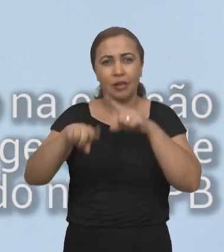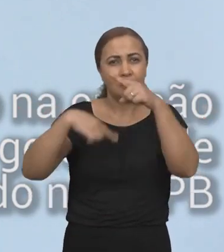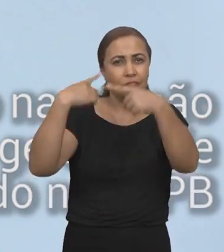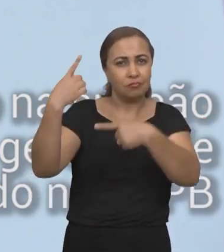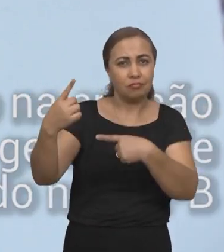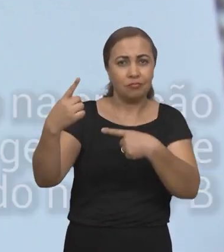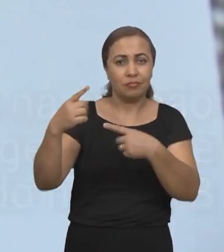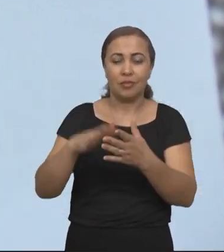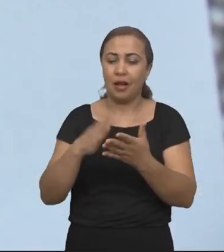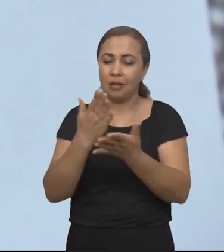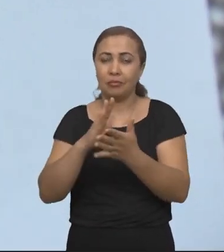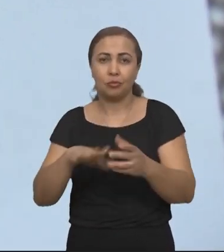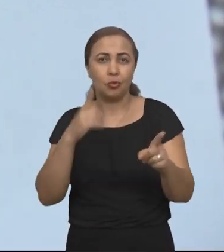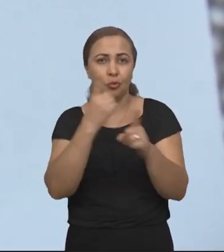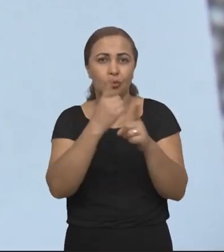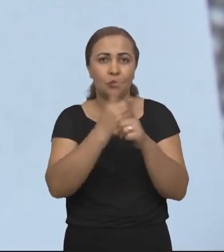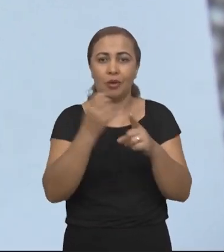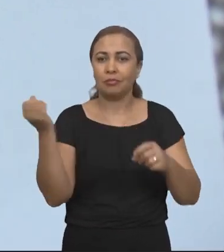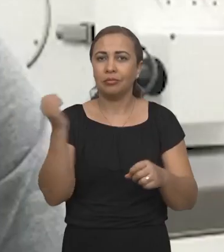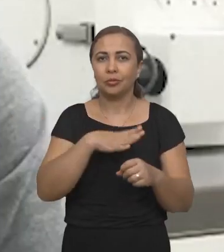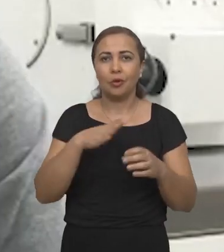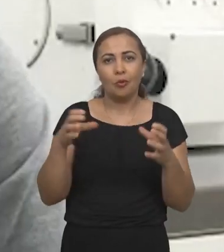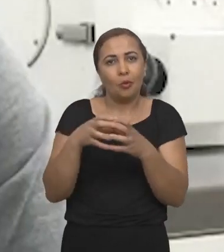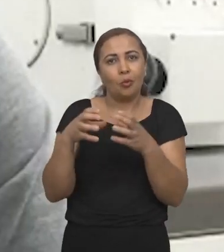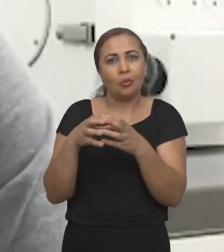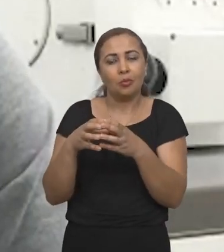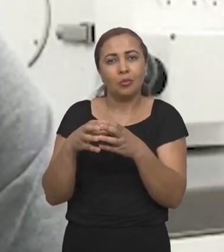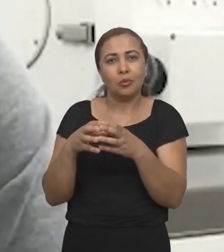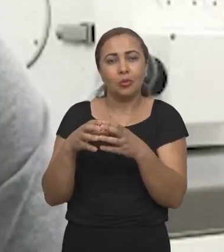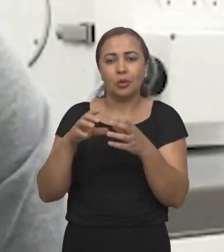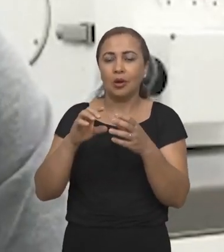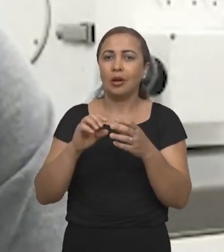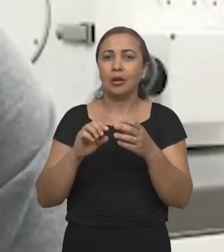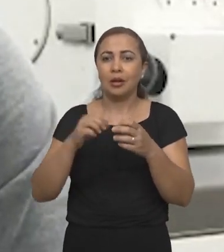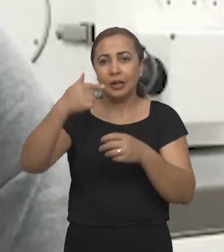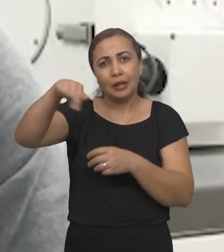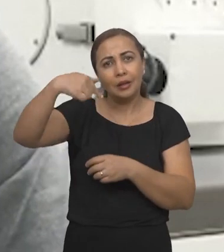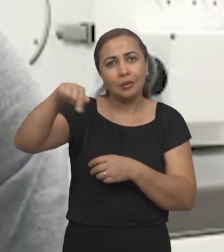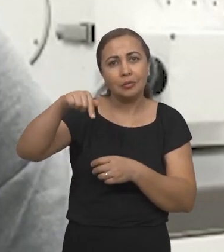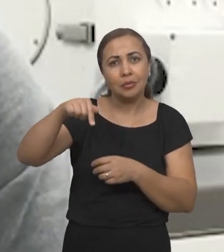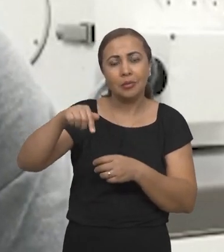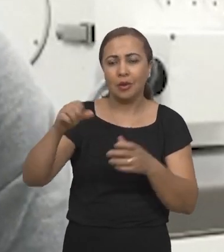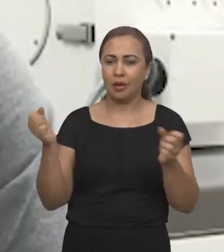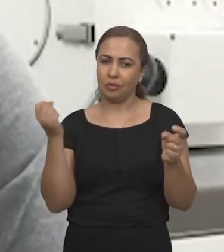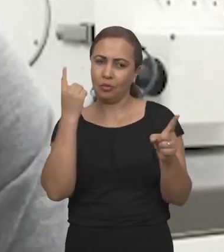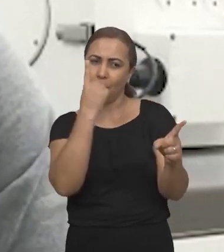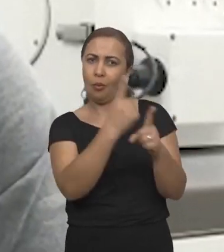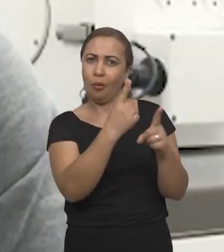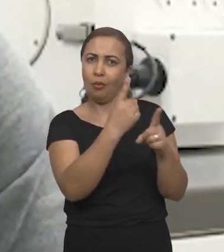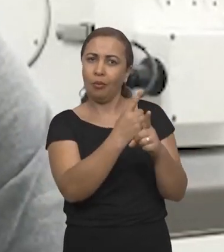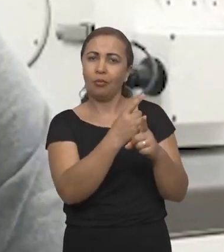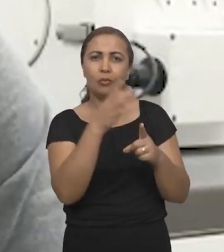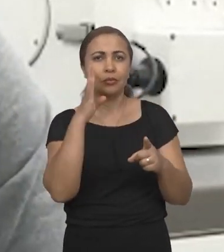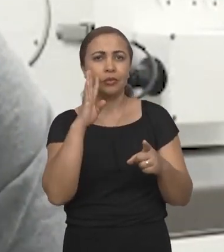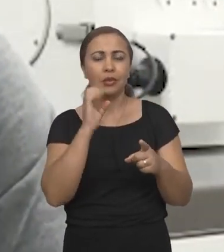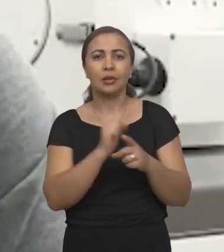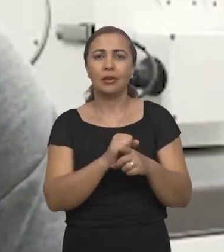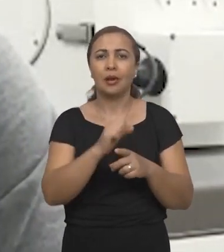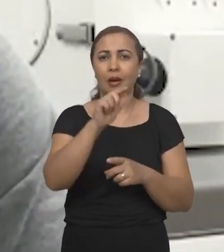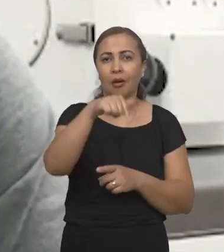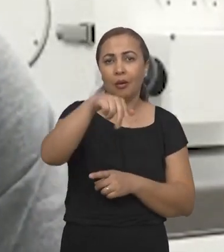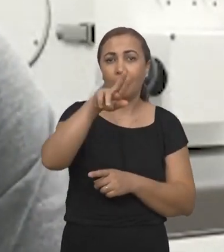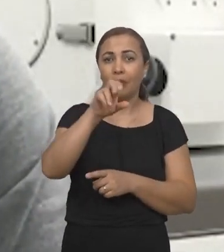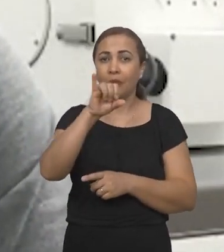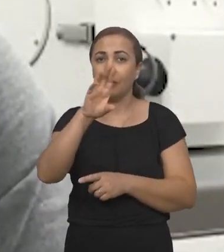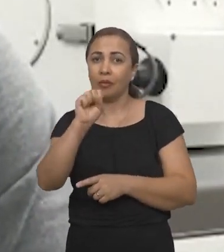alumínio e manganês, ele acabou descobrindo uma nova classe de materiais, né? Inclusive, essa descoberta, a descoberta desses materiais, que